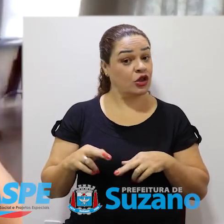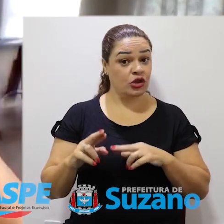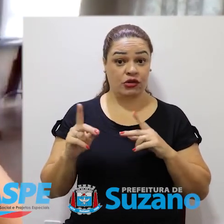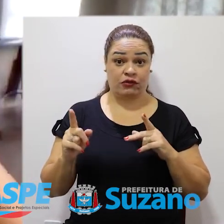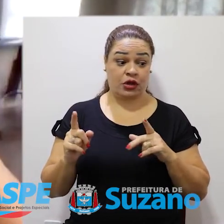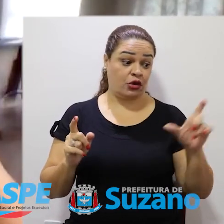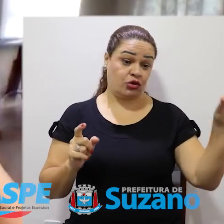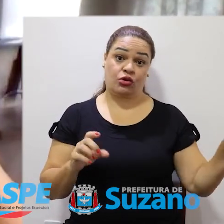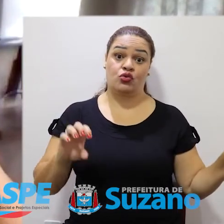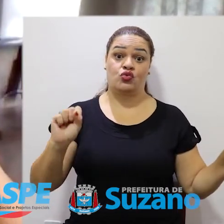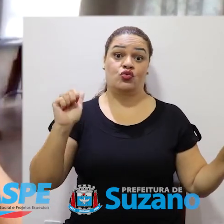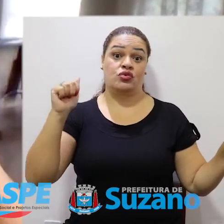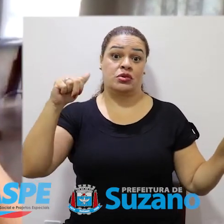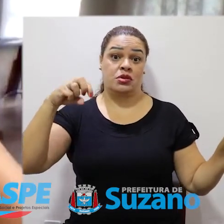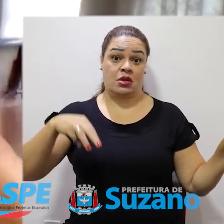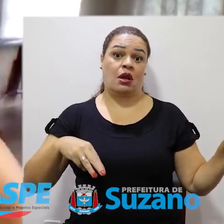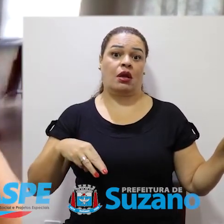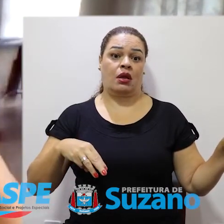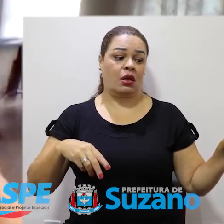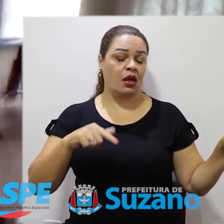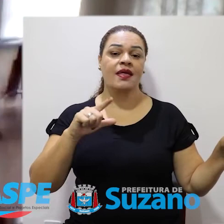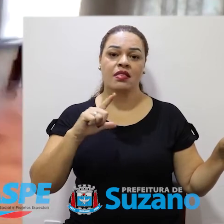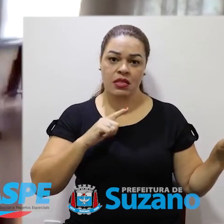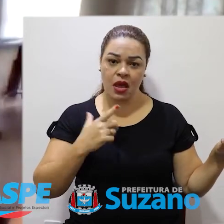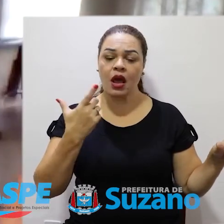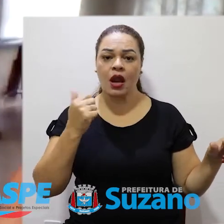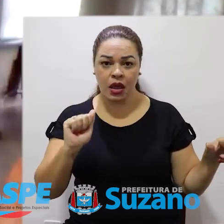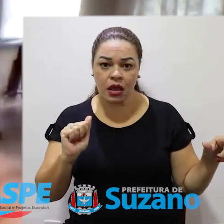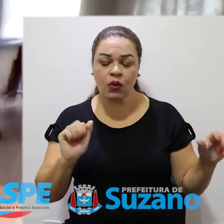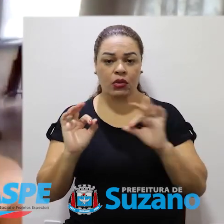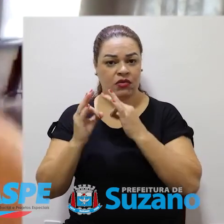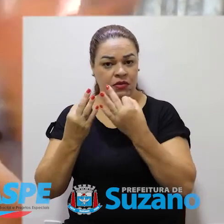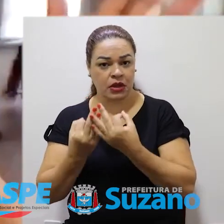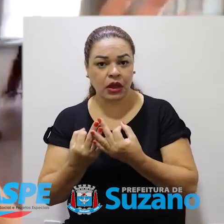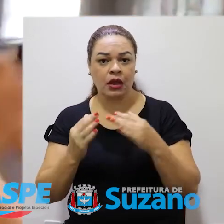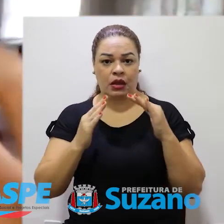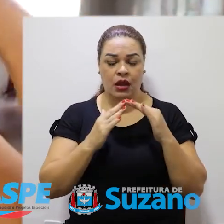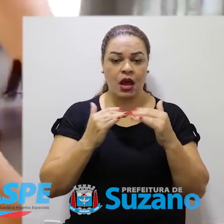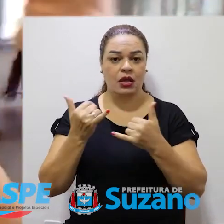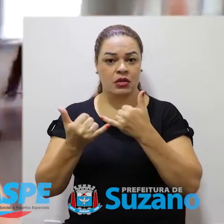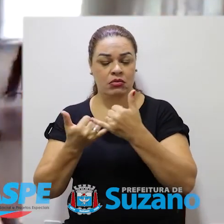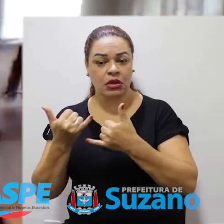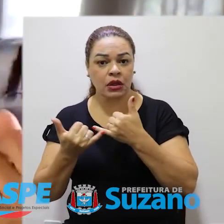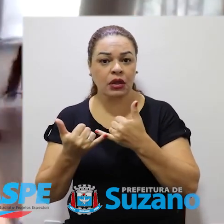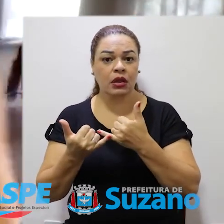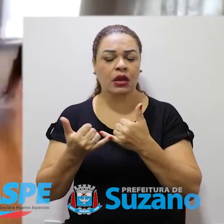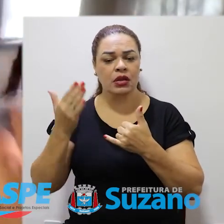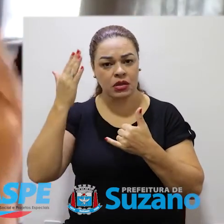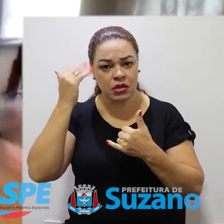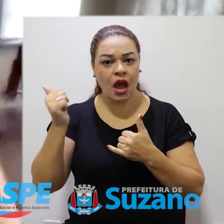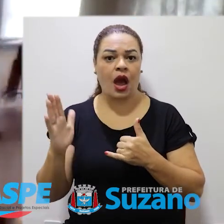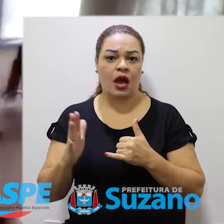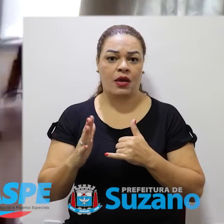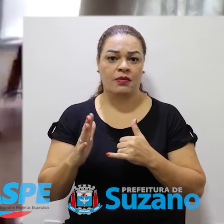exemplo, do Sam, que tem língua em casa. que sabe brincar, que inclusive